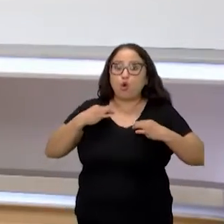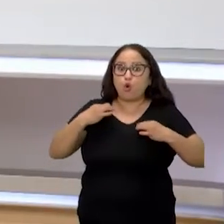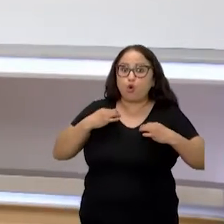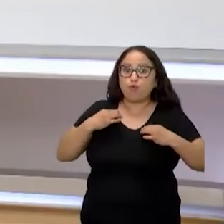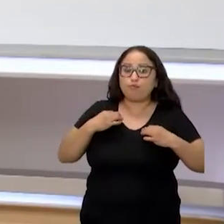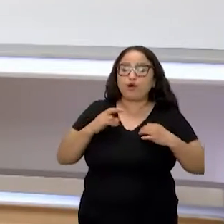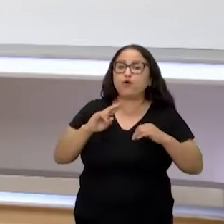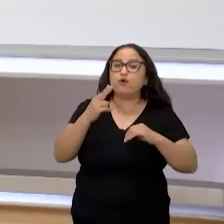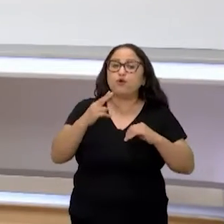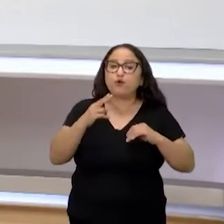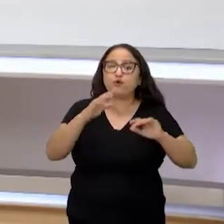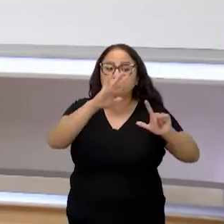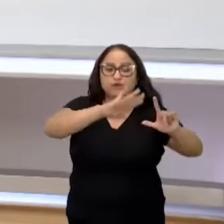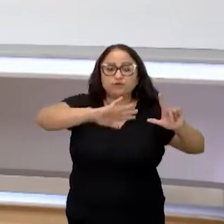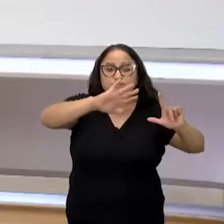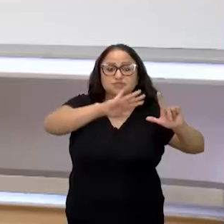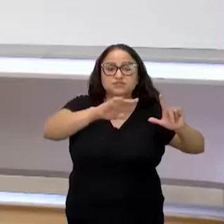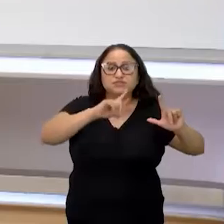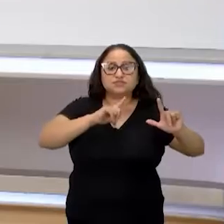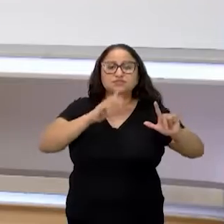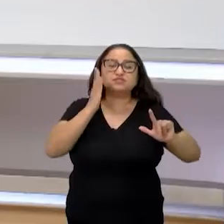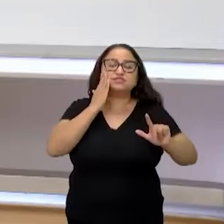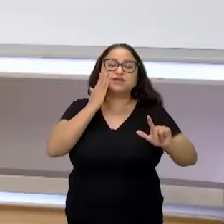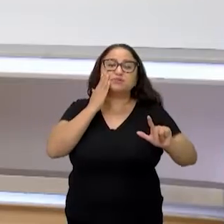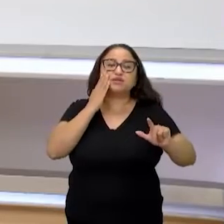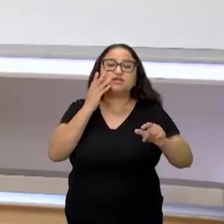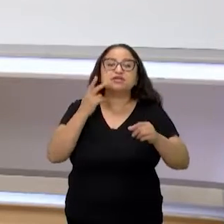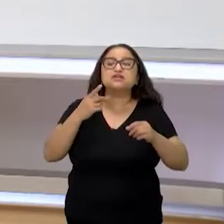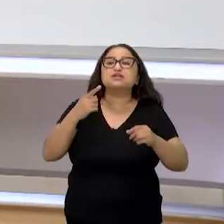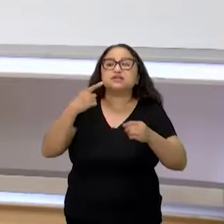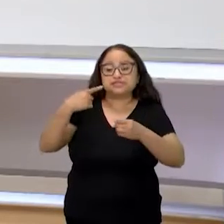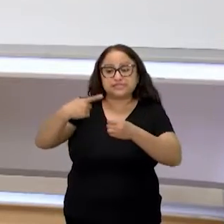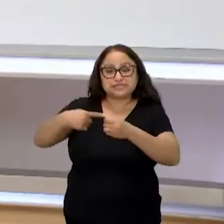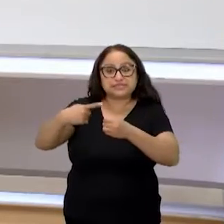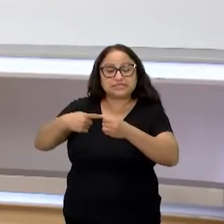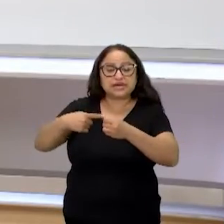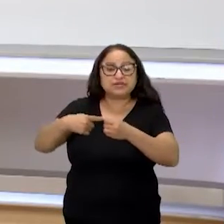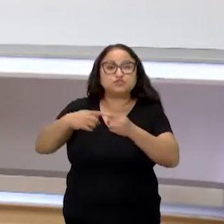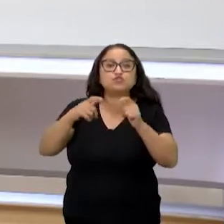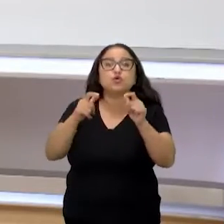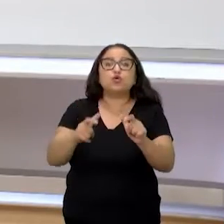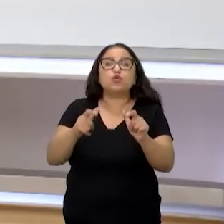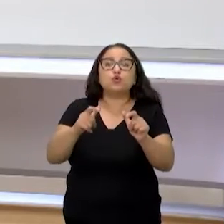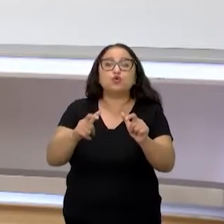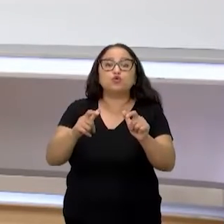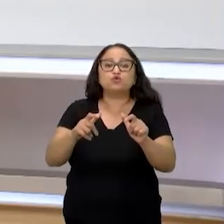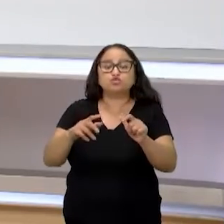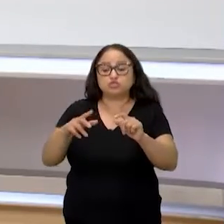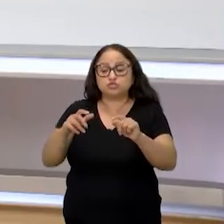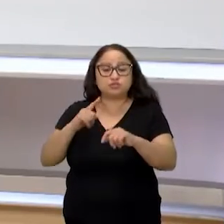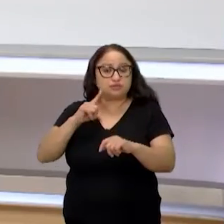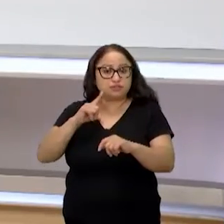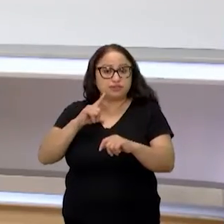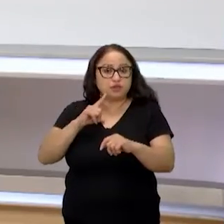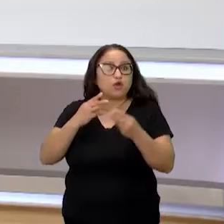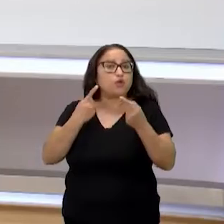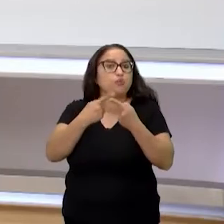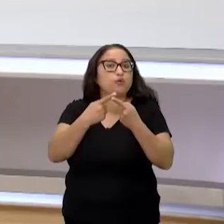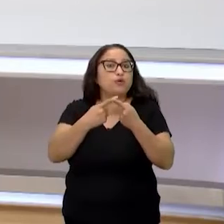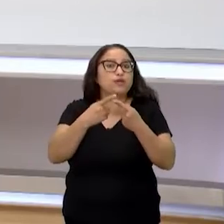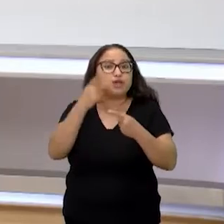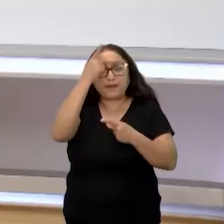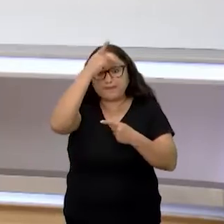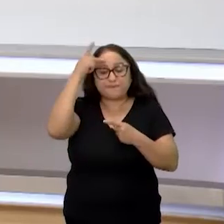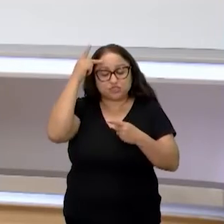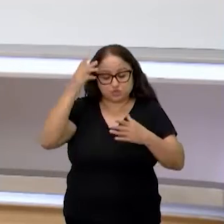estão, você vai saber exatamente que cidade é aquela, que lugar é aquele, por que aquelas pessoas estão vestidas daquela forma, como